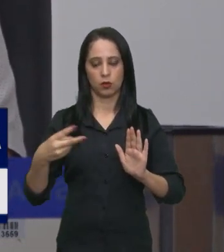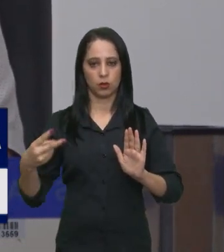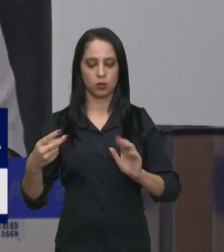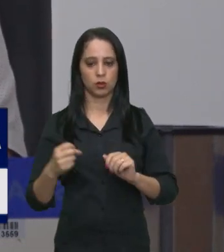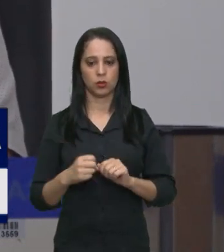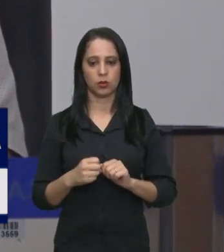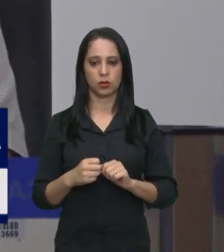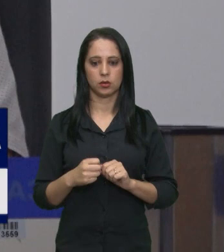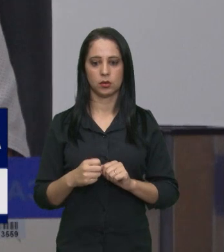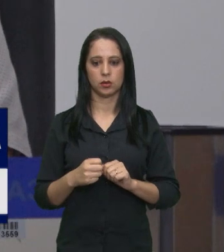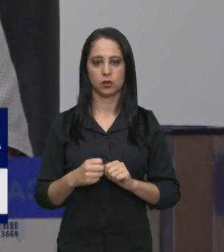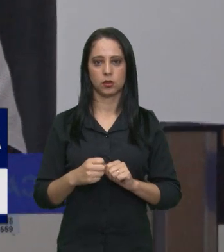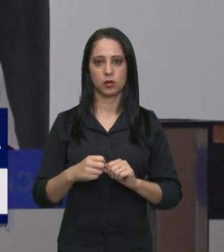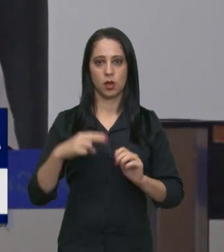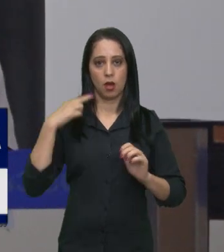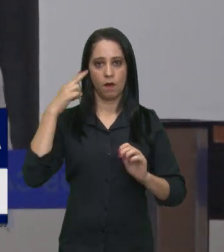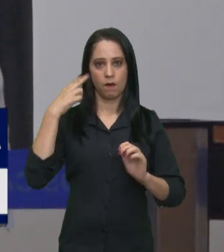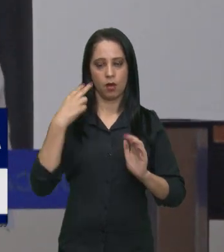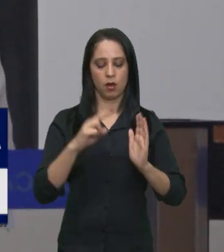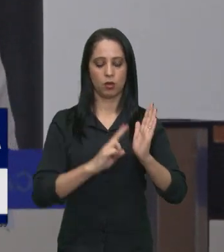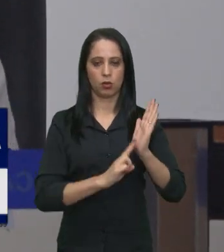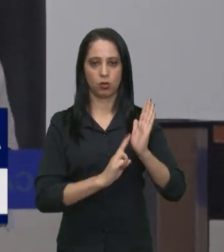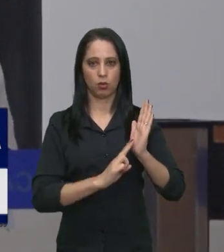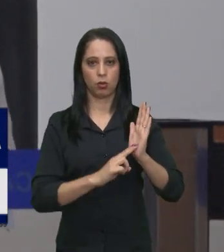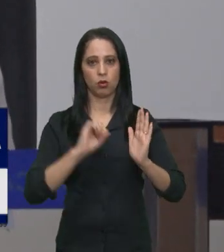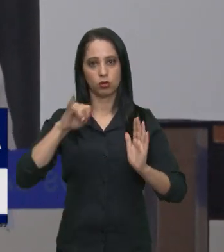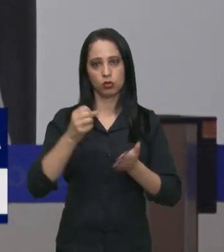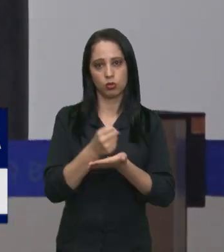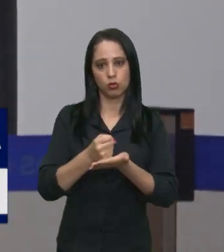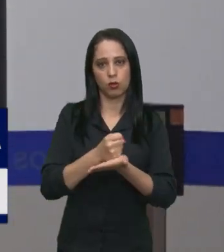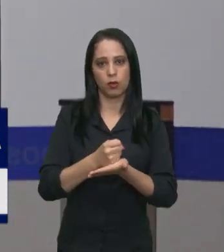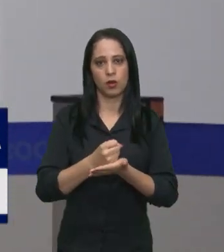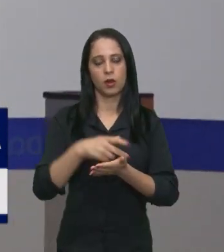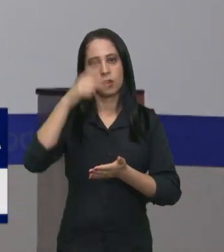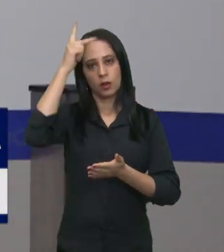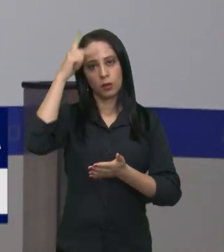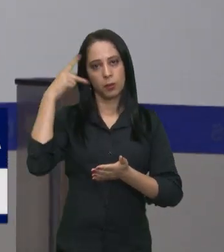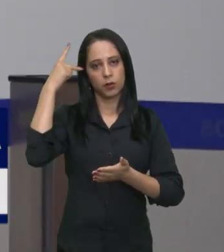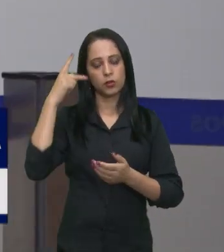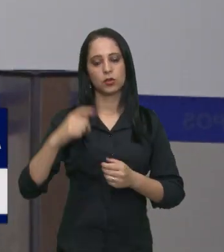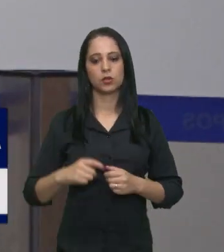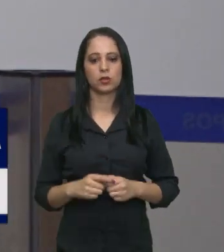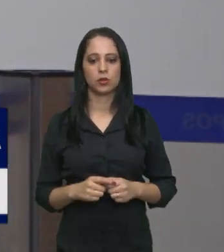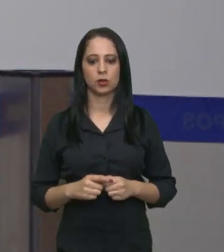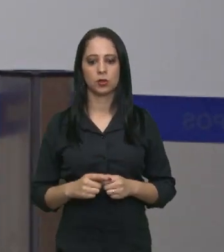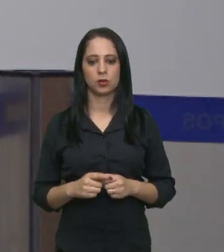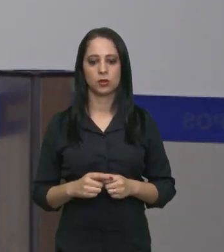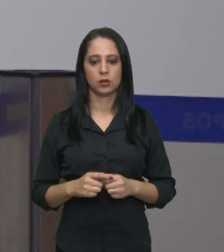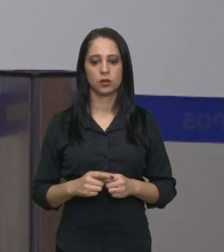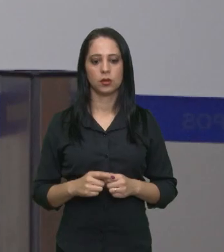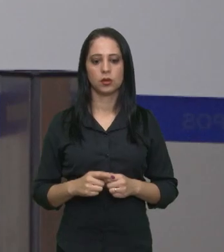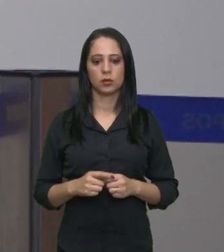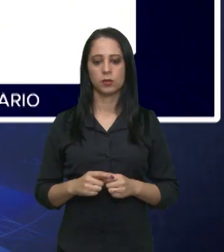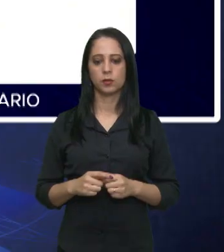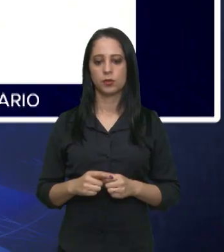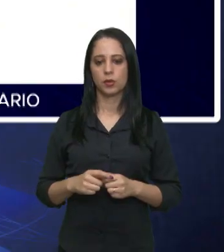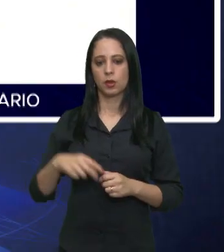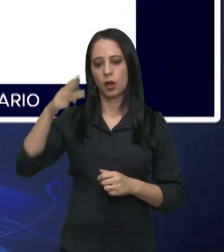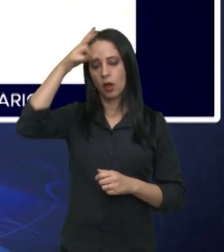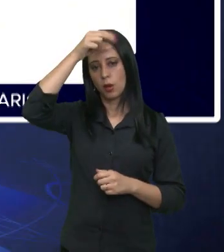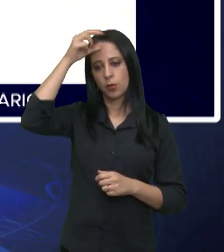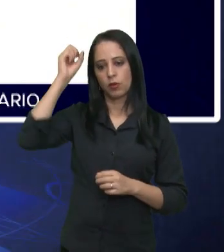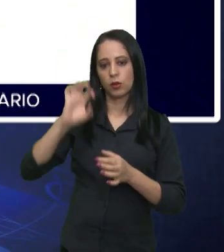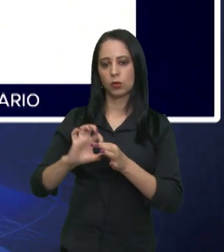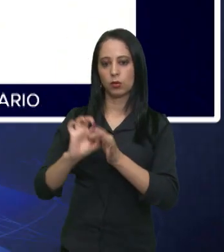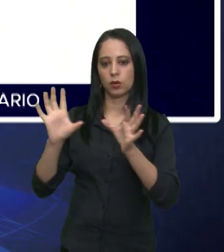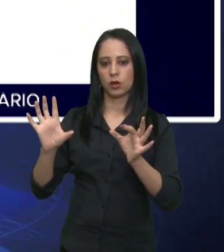72/2022, da autoria dos vereadores Júnior da Farmácia e Fernando Petit. Autoriza o Poder Executivo a